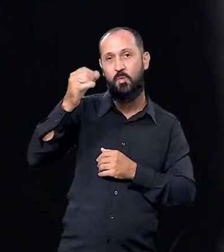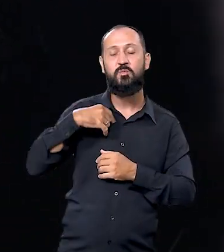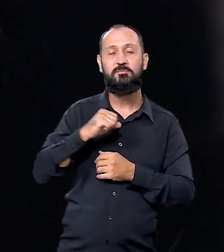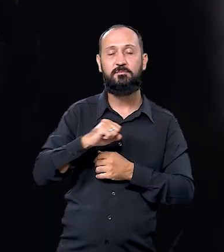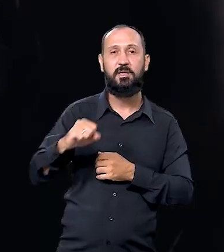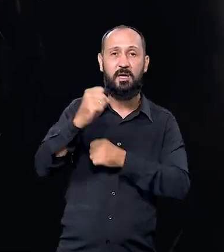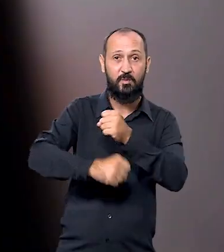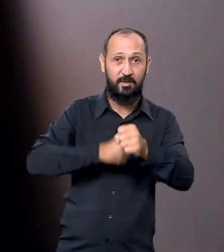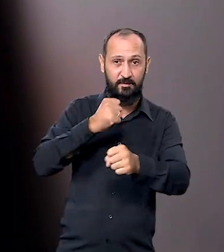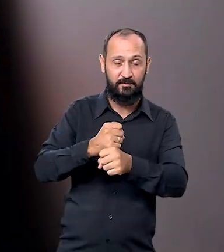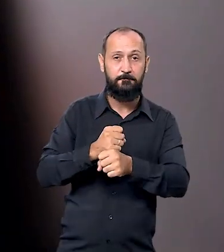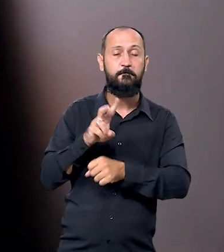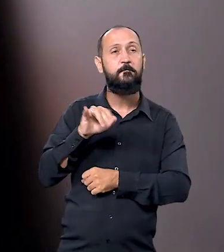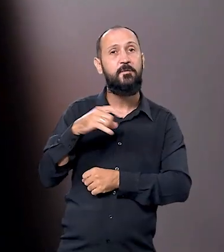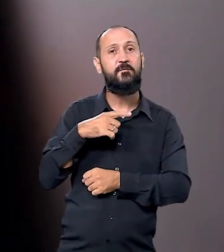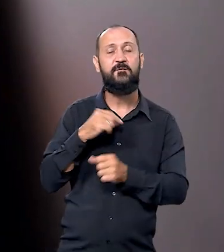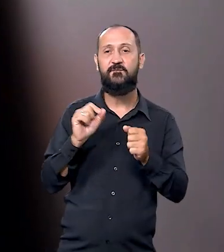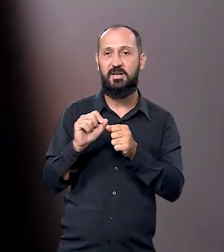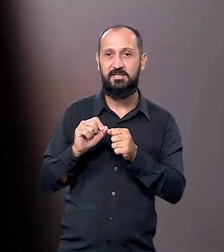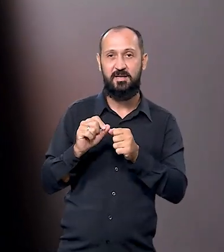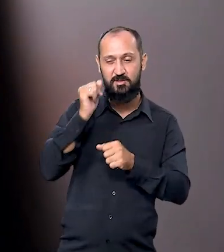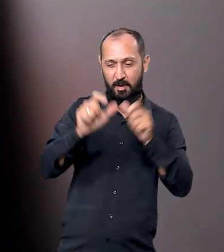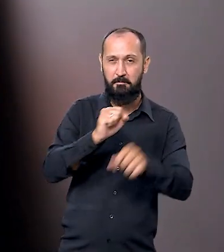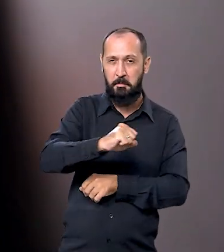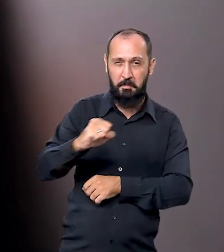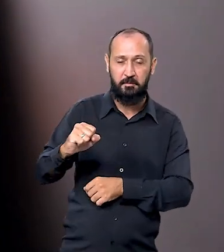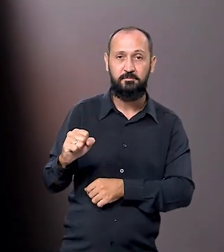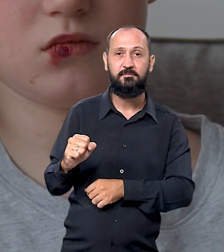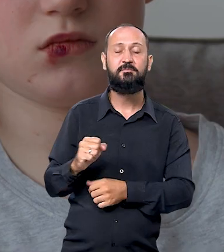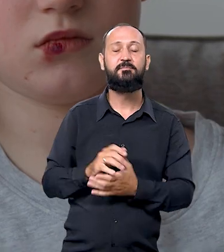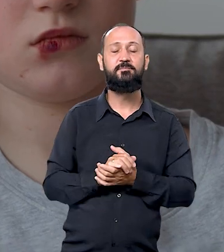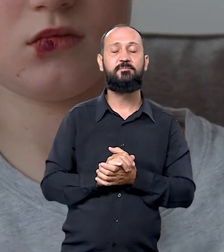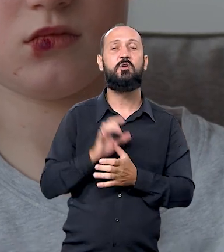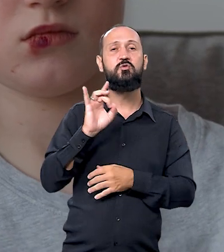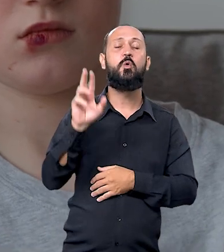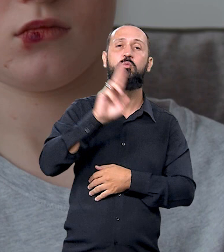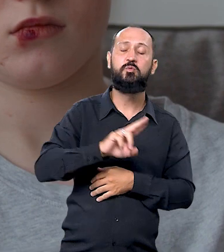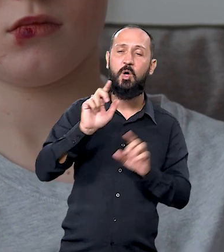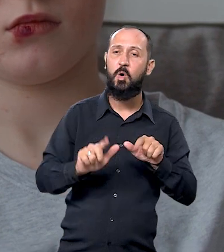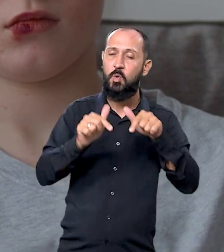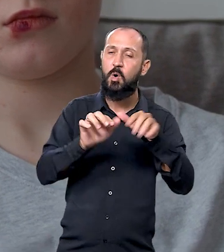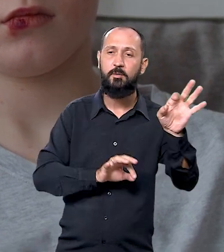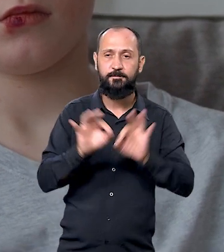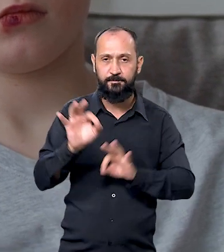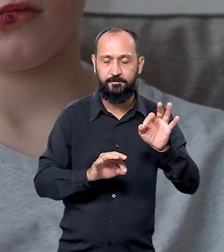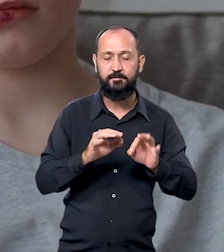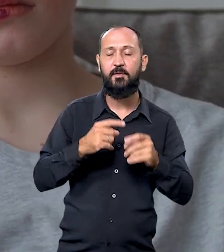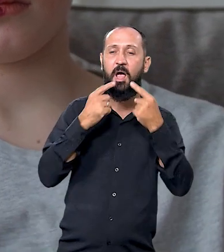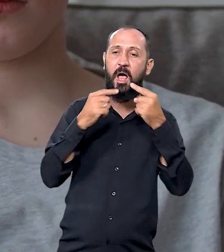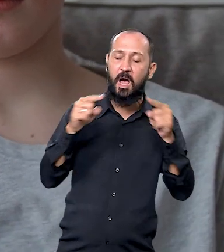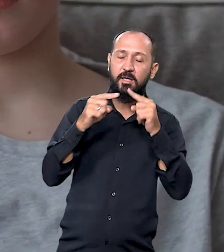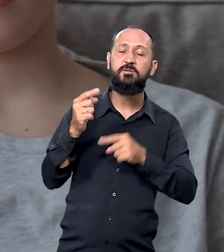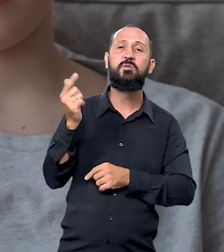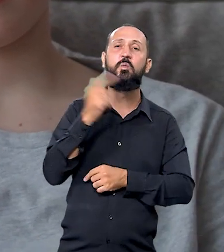o feminicídio. Ano que vem a gente vai completar. Então, só através de muita luta,